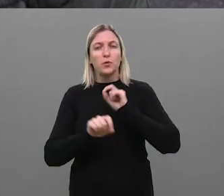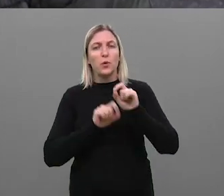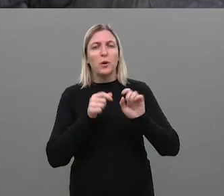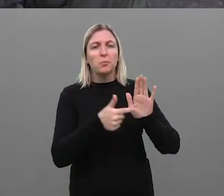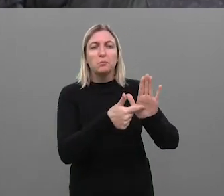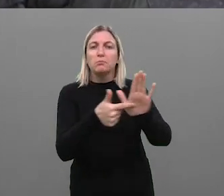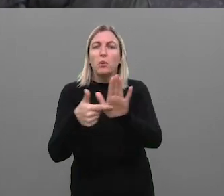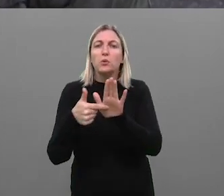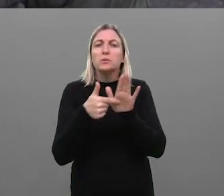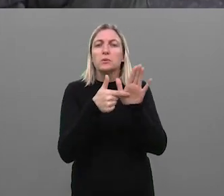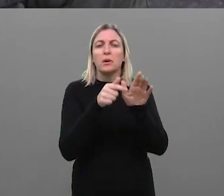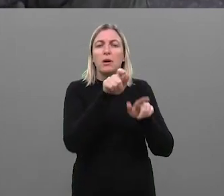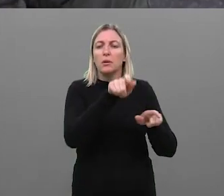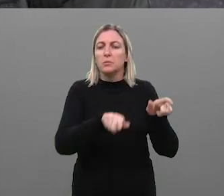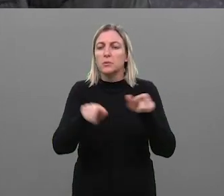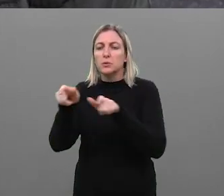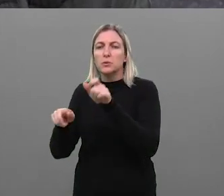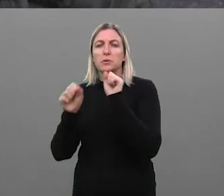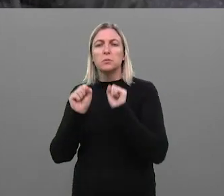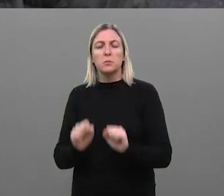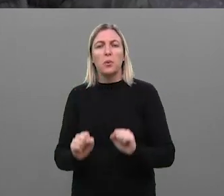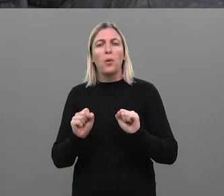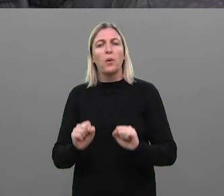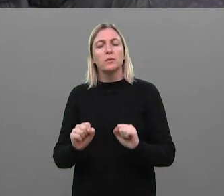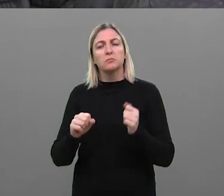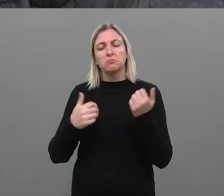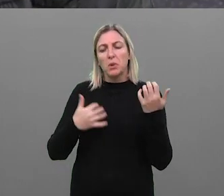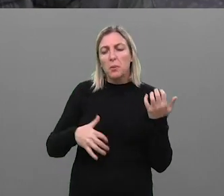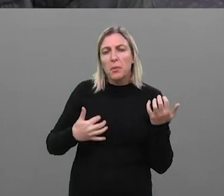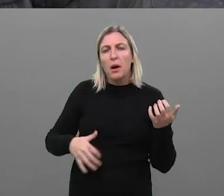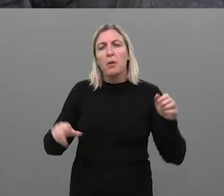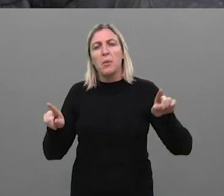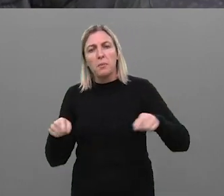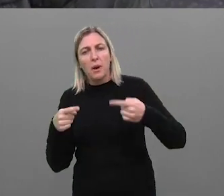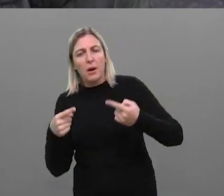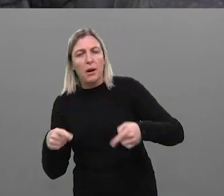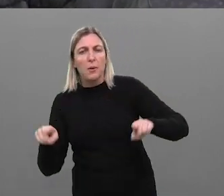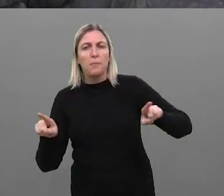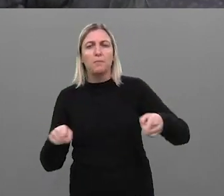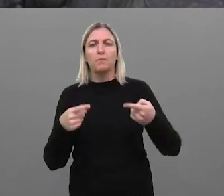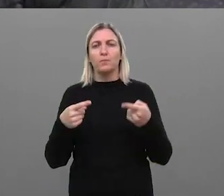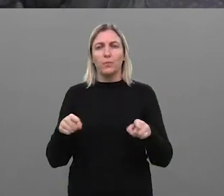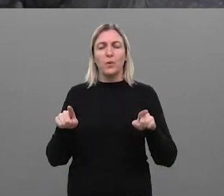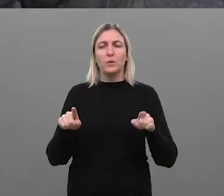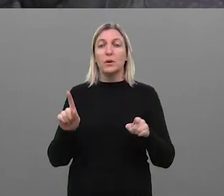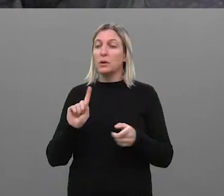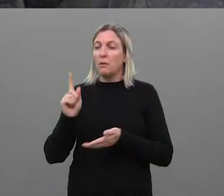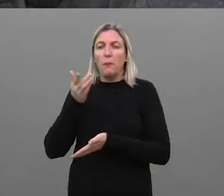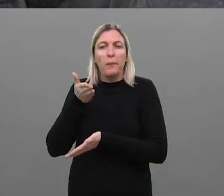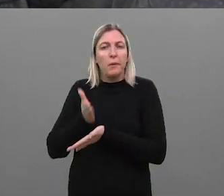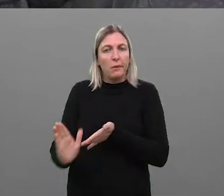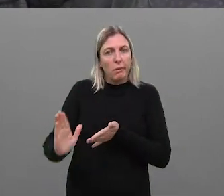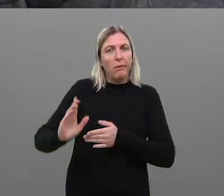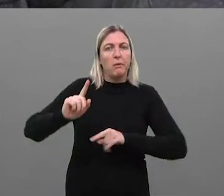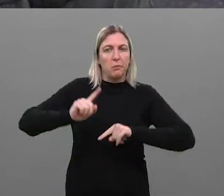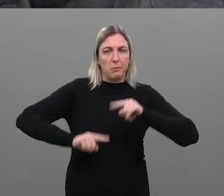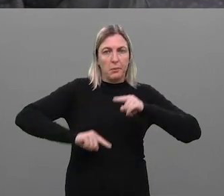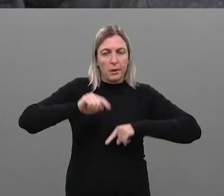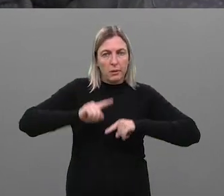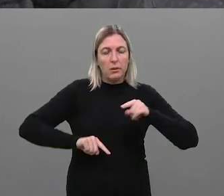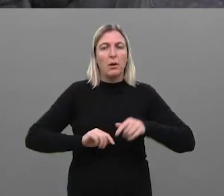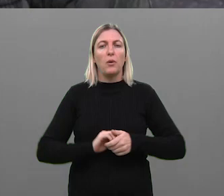isso mais pessoas possam tocar e bom aquela única cópia se perdesse era uma obra que se perderia para sempre então A ideia